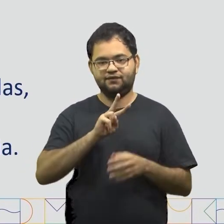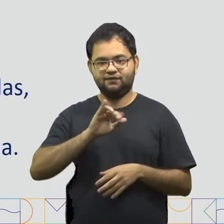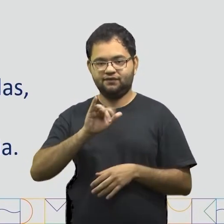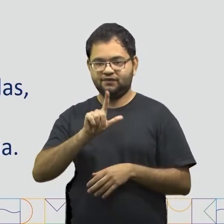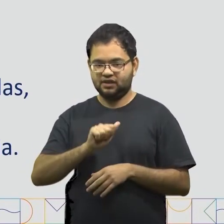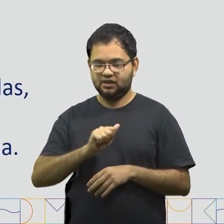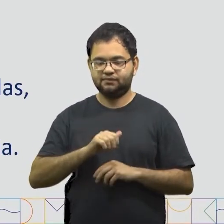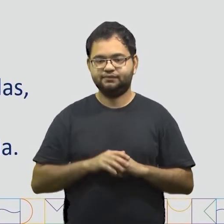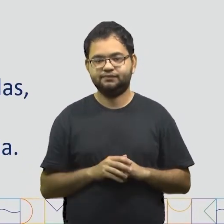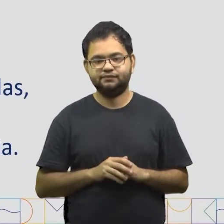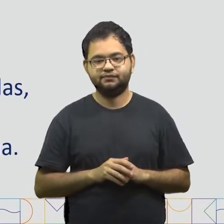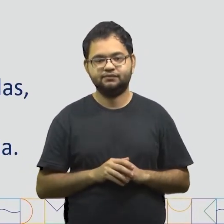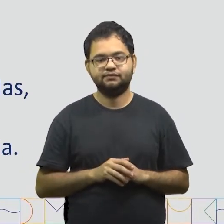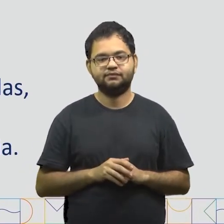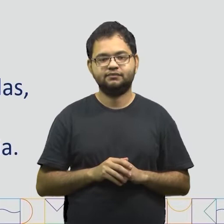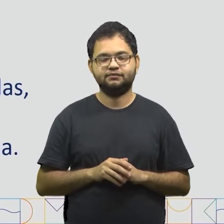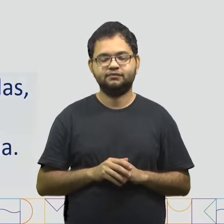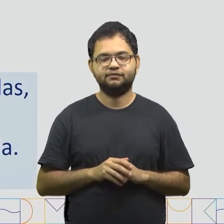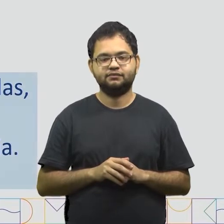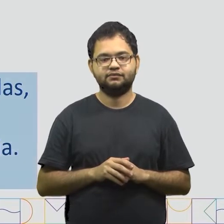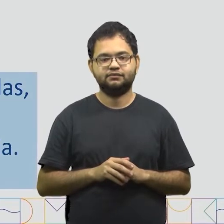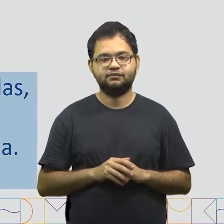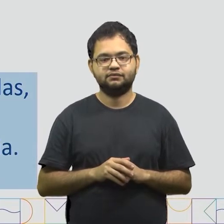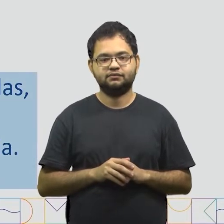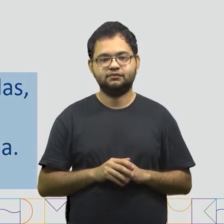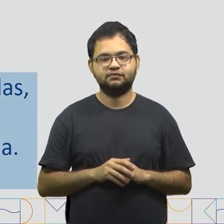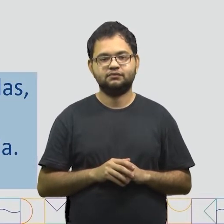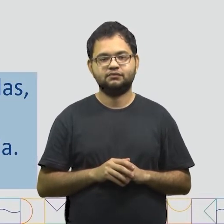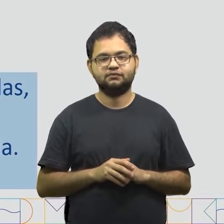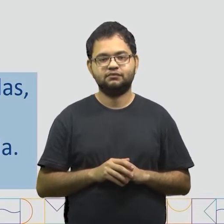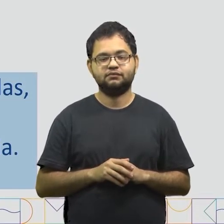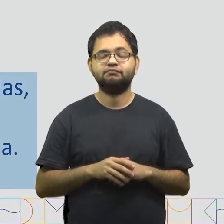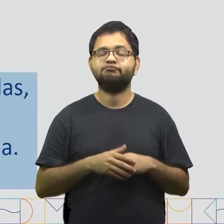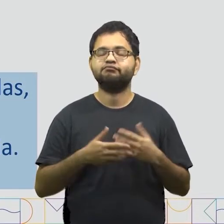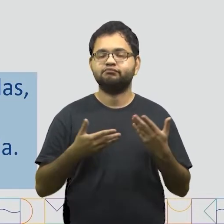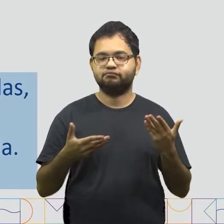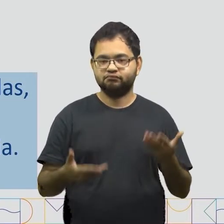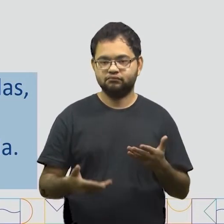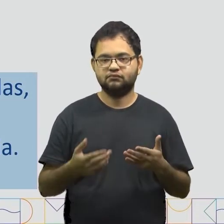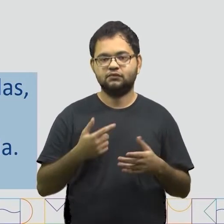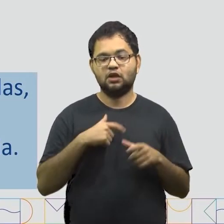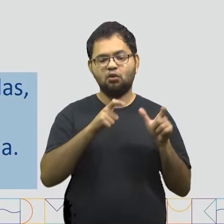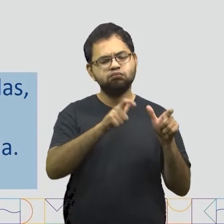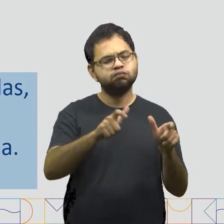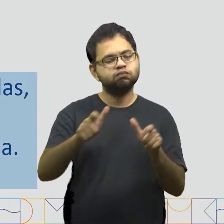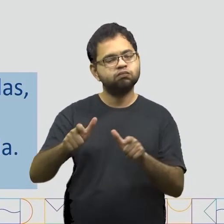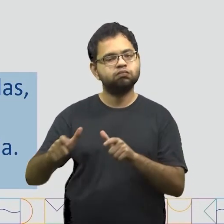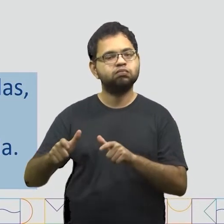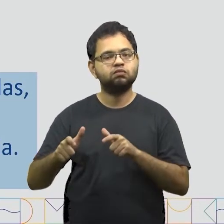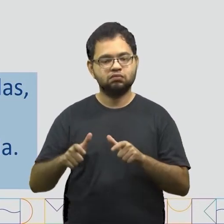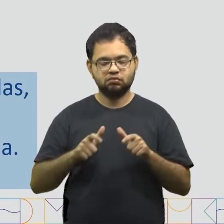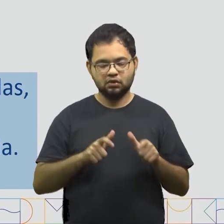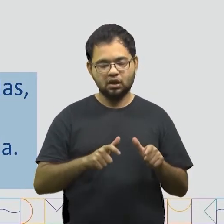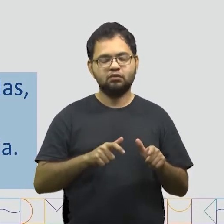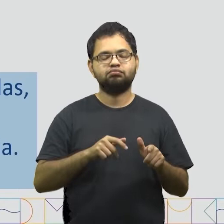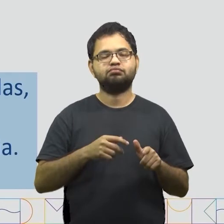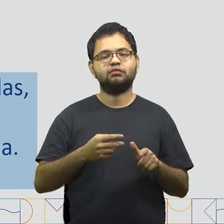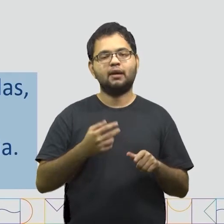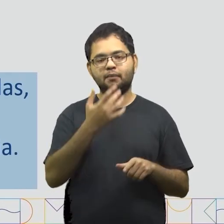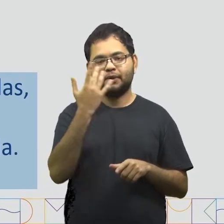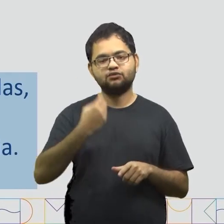povoados vamos a próxima afirmação na medida em que as regiões foram sendo ocupadas